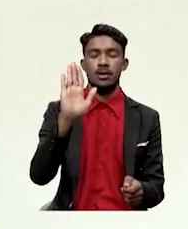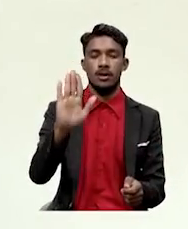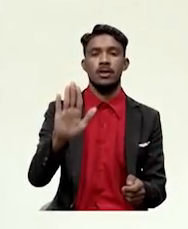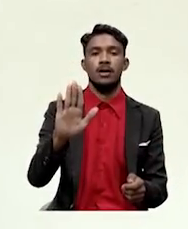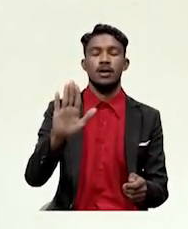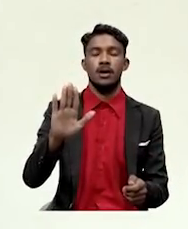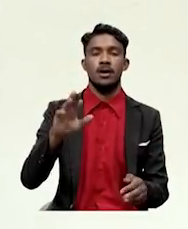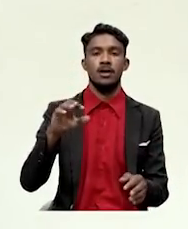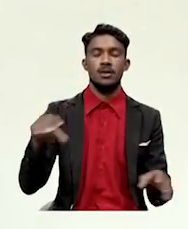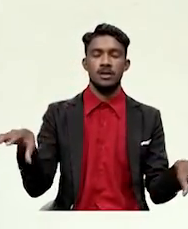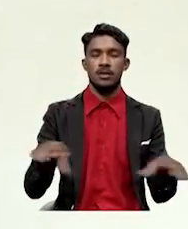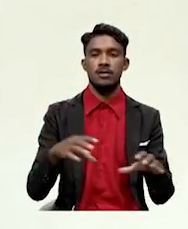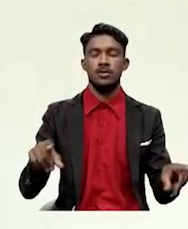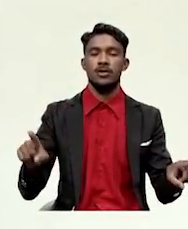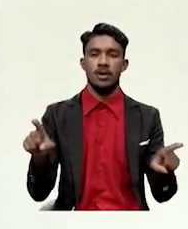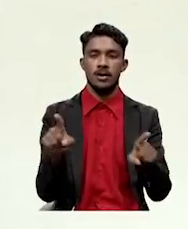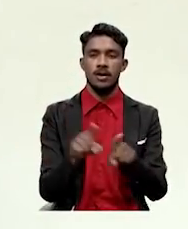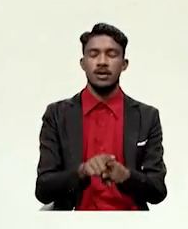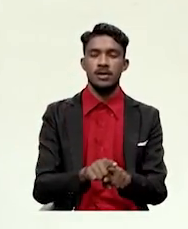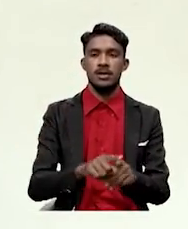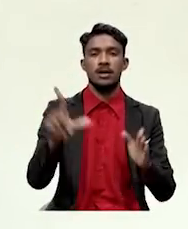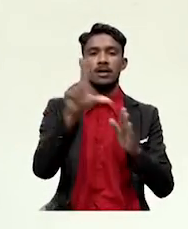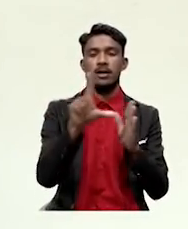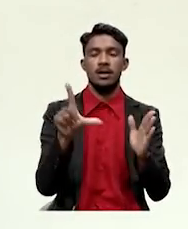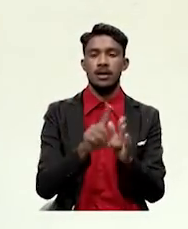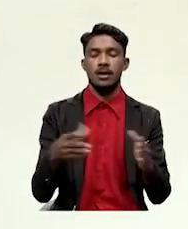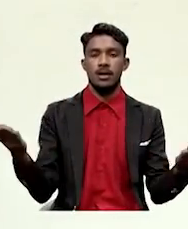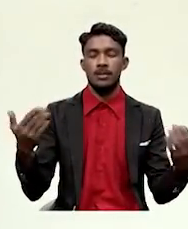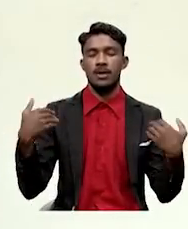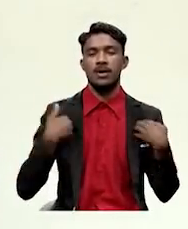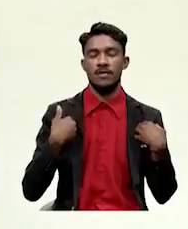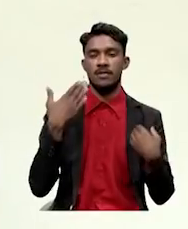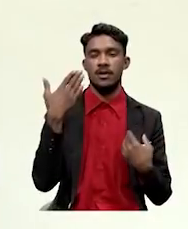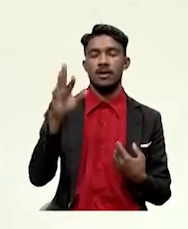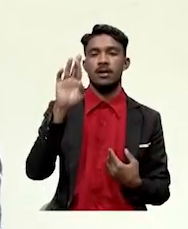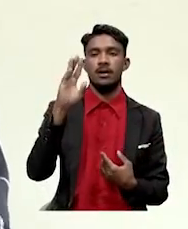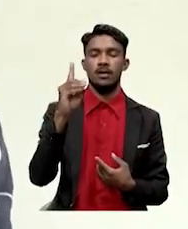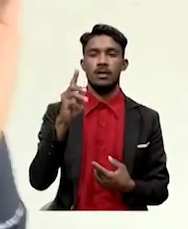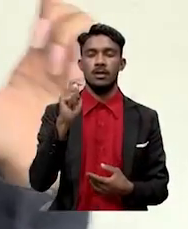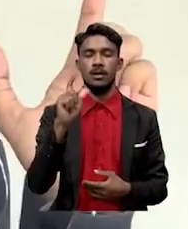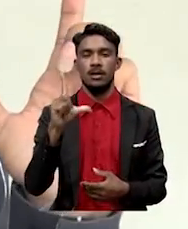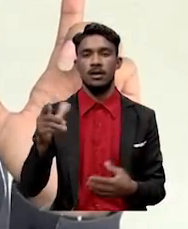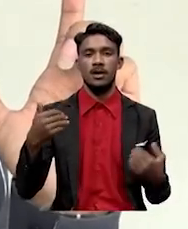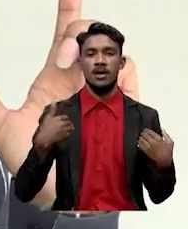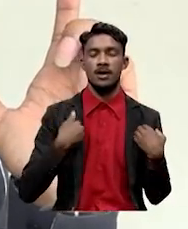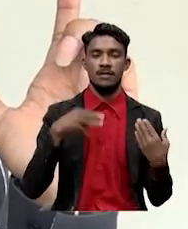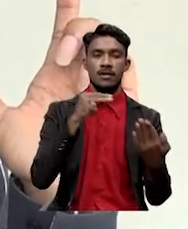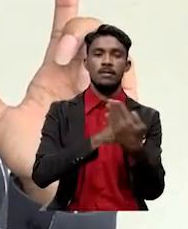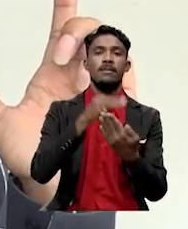dar competência na behatur e a Constituição da República, maka iha março